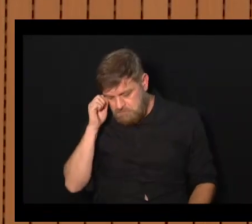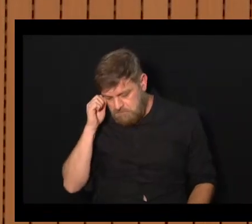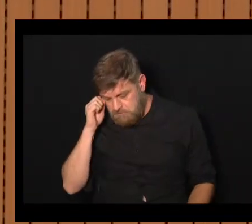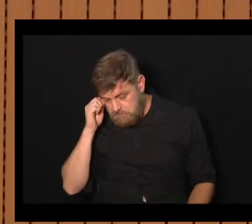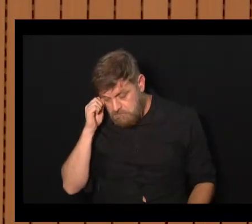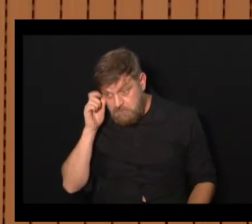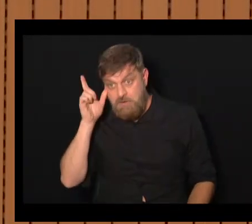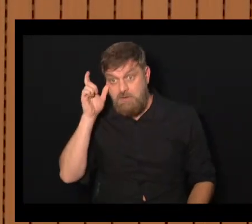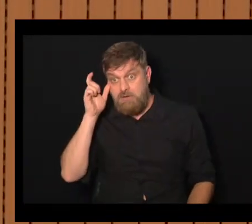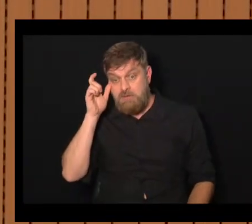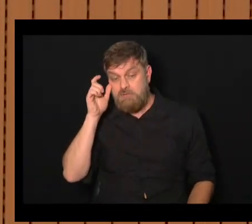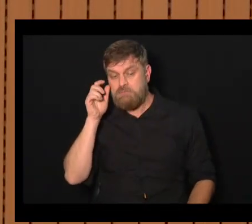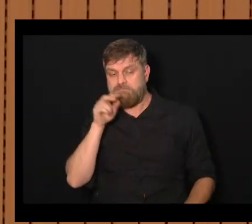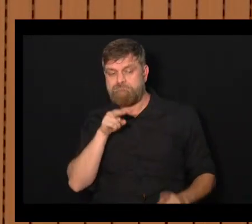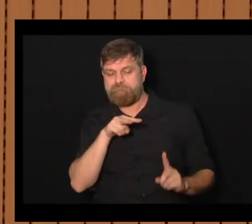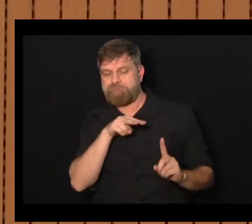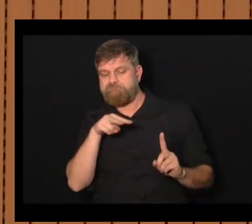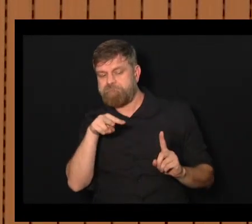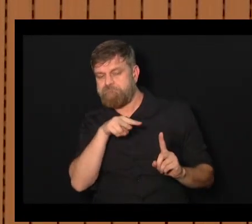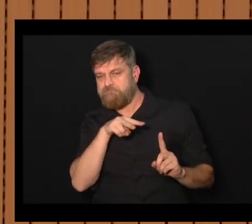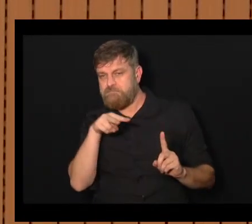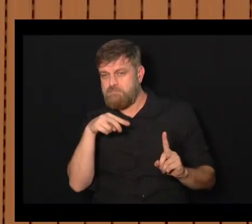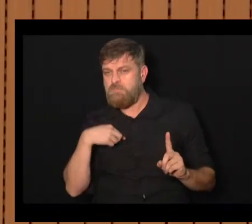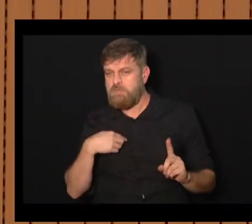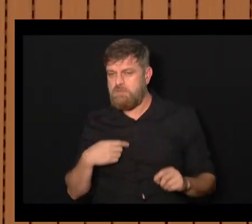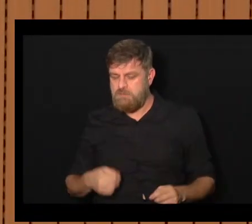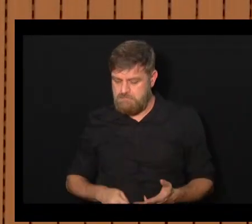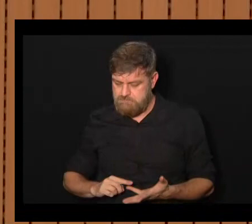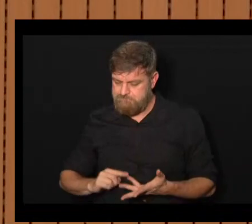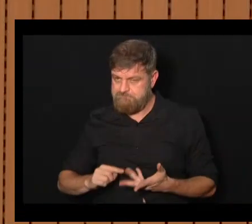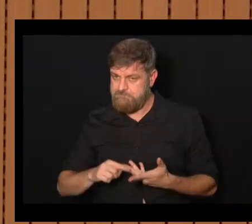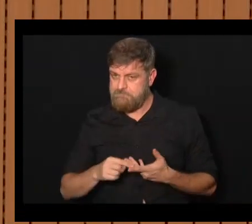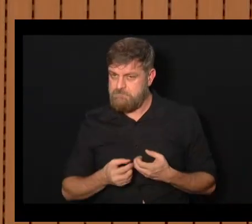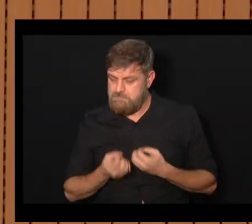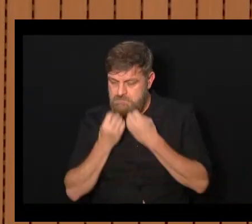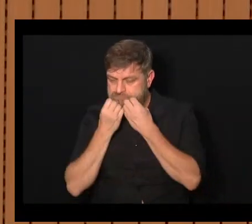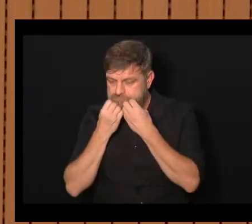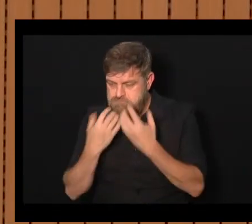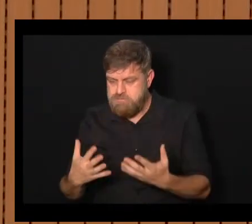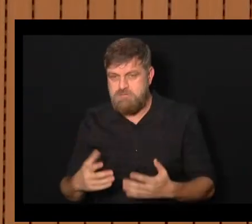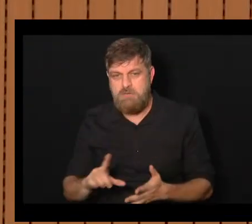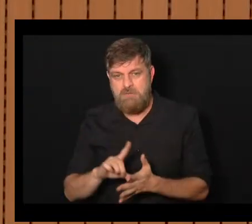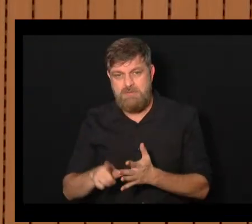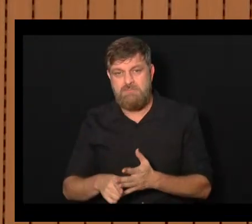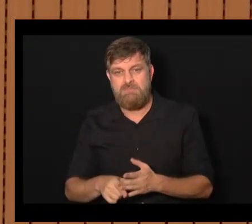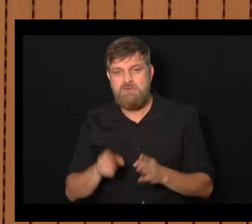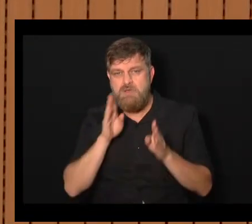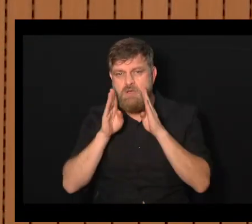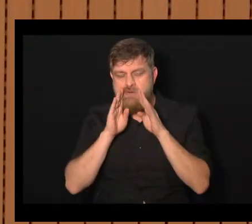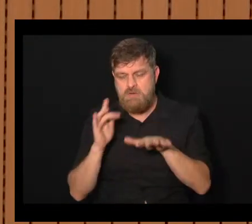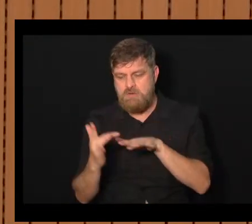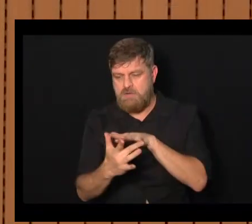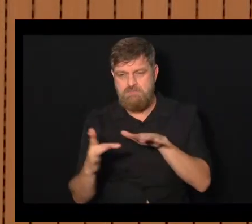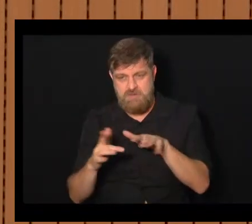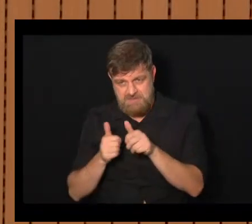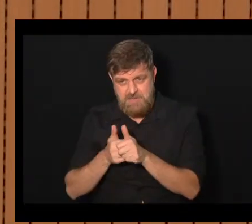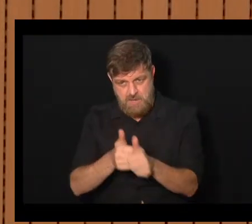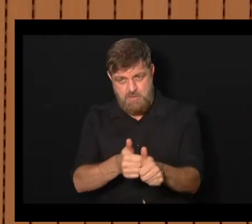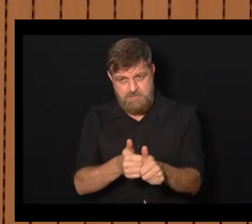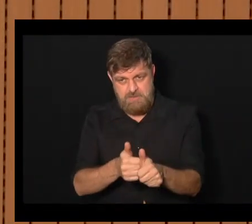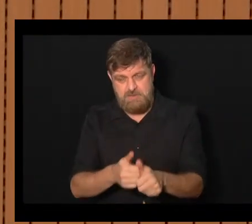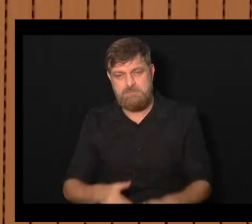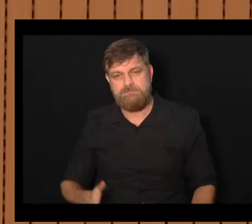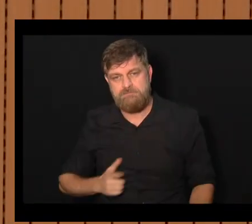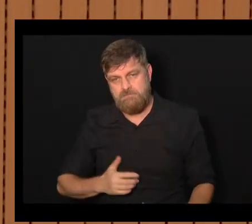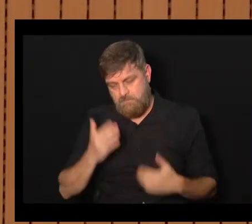ponto, e estou observando muitas pessoas dormindo aqui. Relatei alguns pontos, mas vou jogar na minha rede social e lá vocês acompanham. Muito obrigado